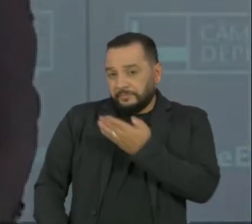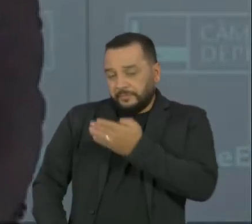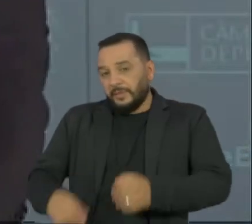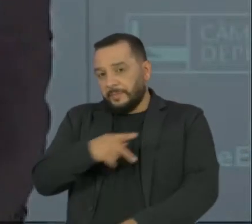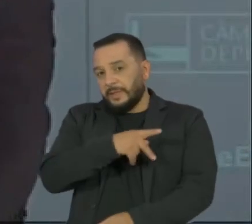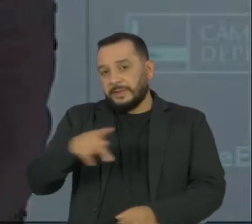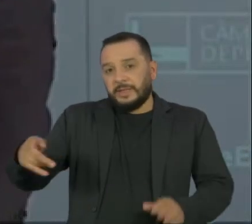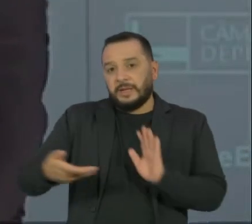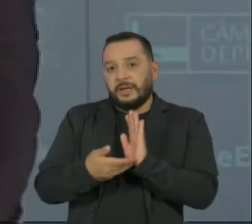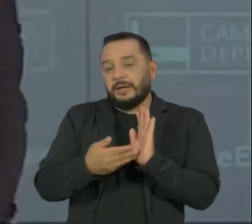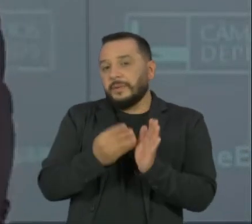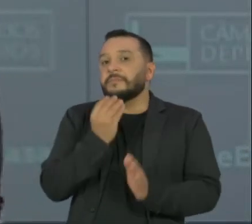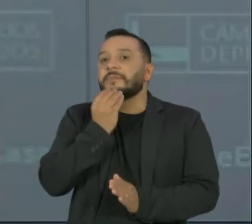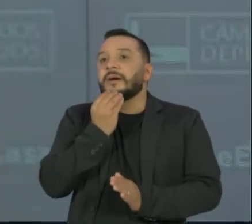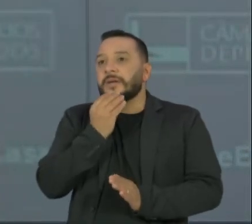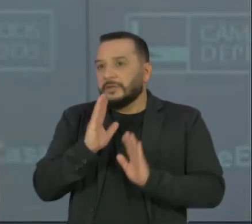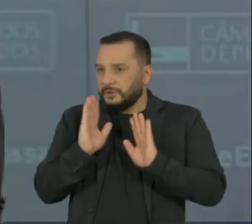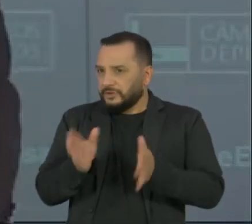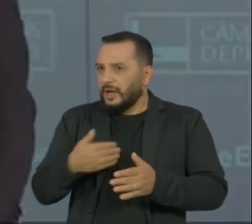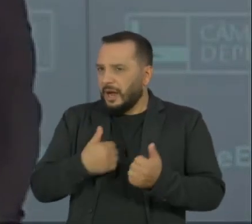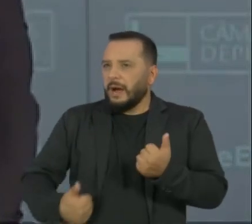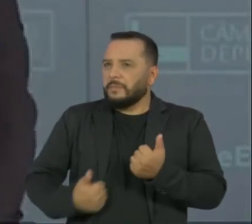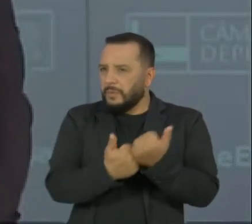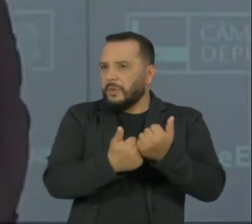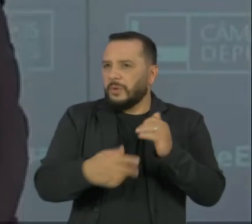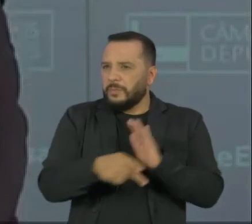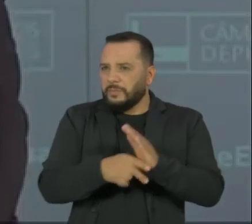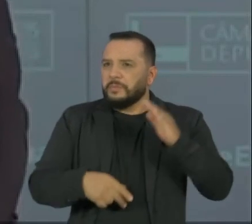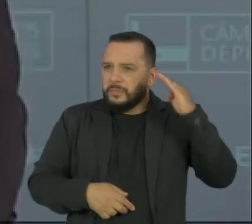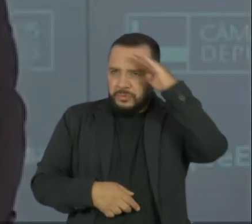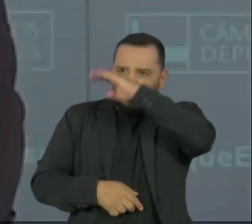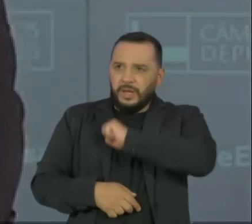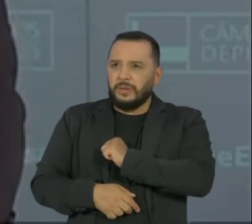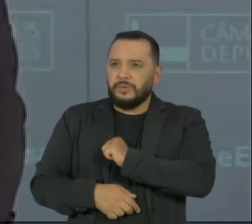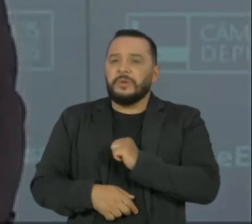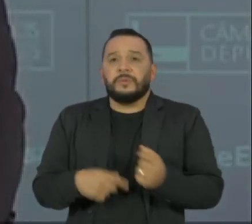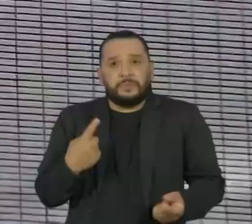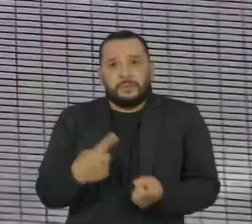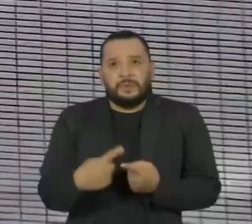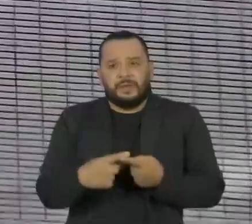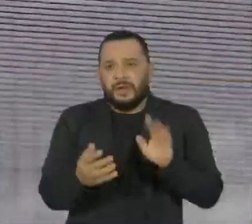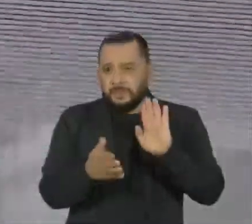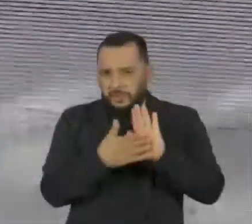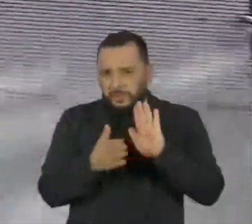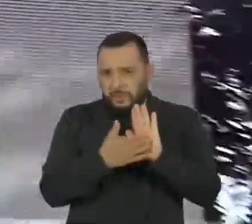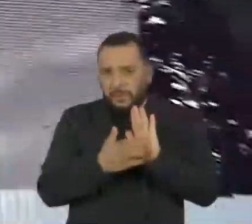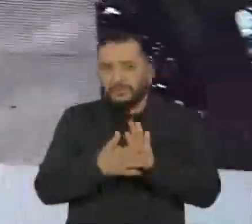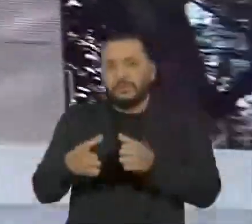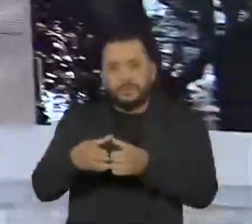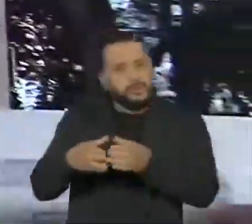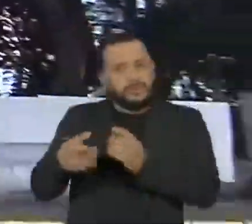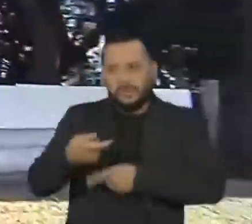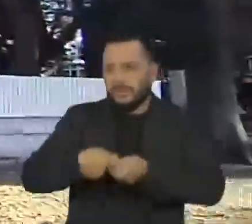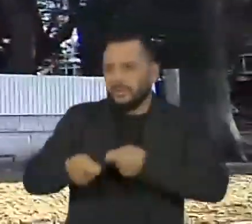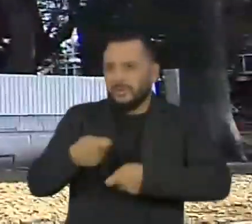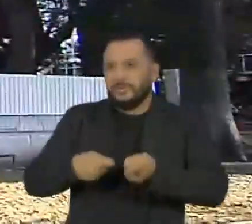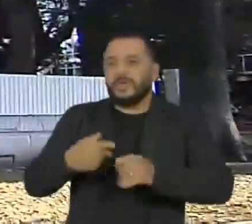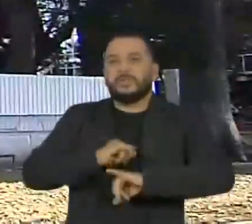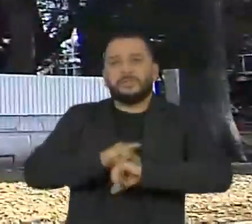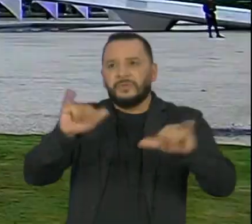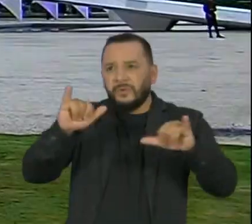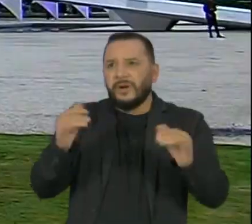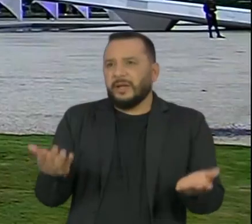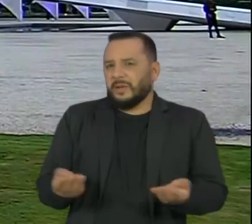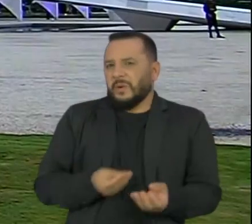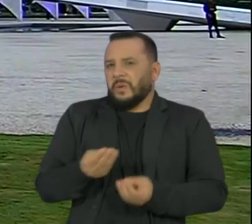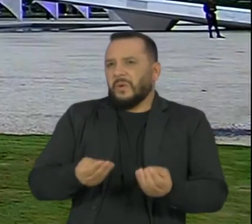Maia, desta vez ficou ao lado de Bolsonaro, porque, segundo ele, a proposta da equipe econômica foi divulgada